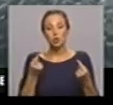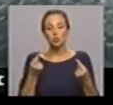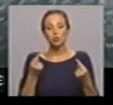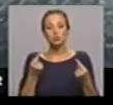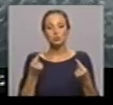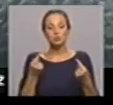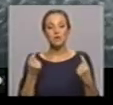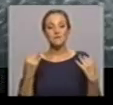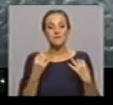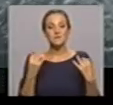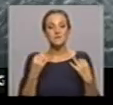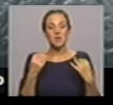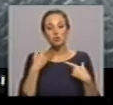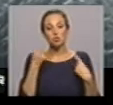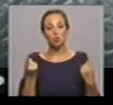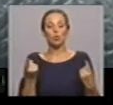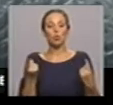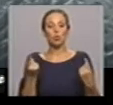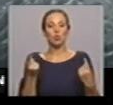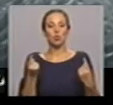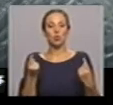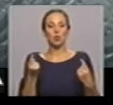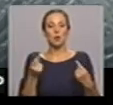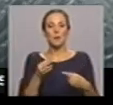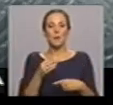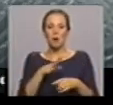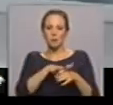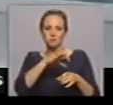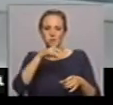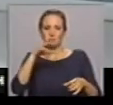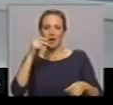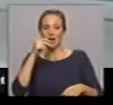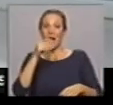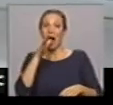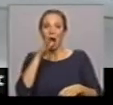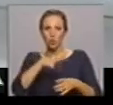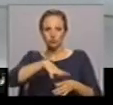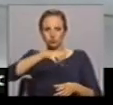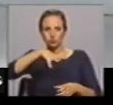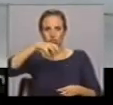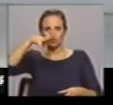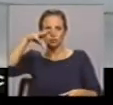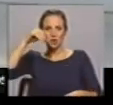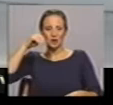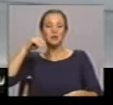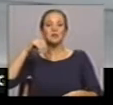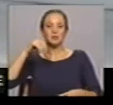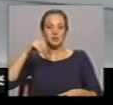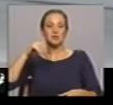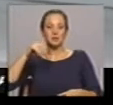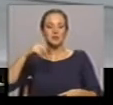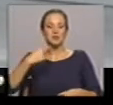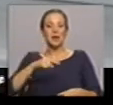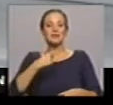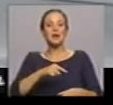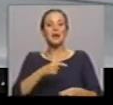Encélado, mostrou-nos jatos de pluma de vapor de água de Encélado. A Cassini snifou autenticamente, desculpa o termo,